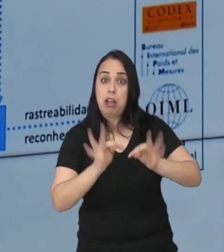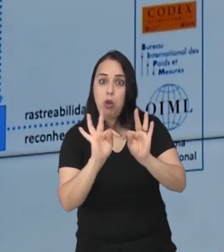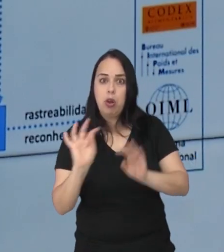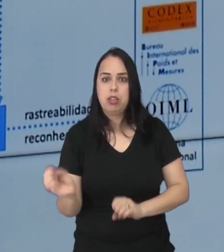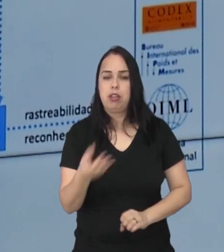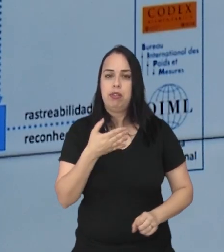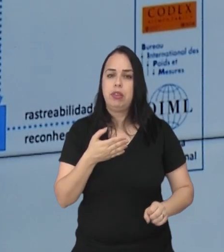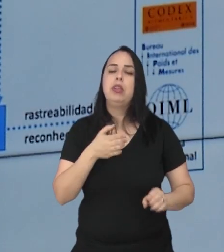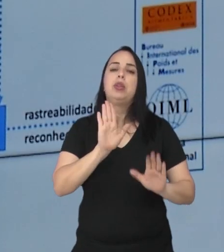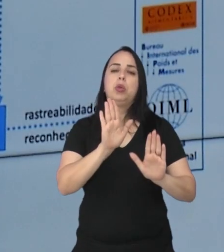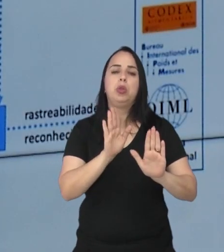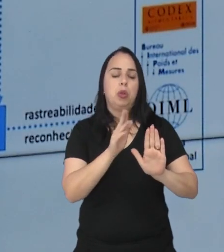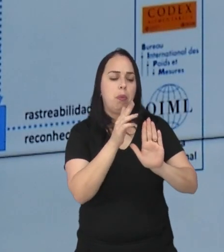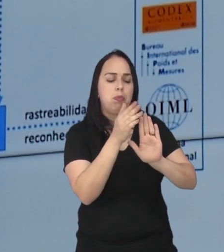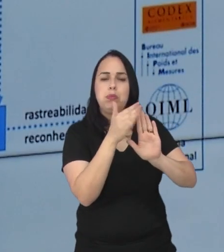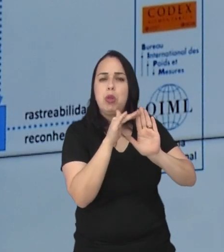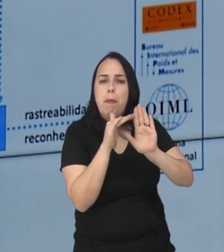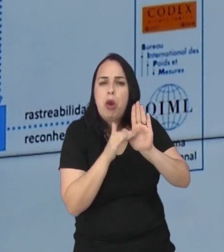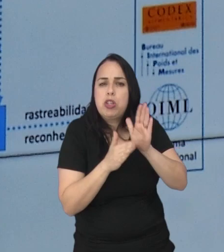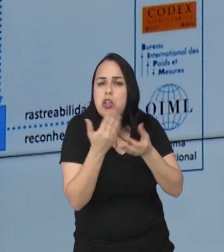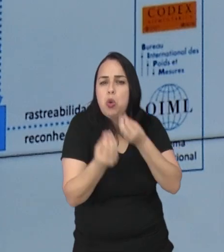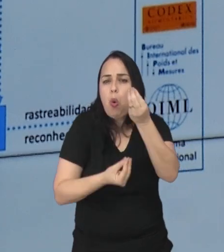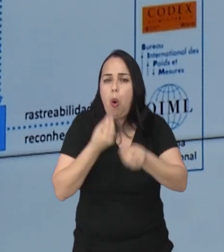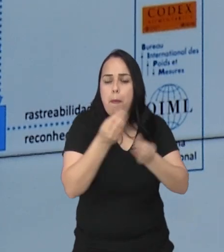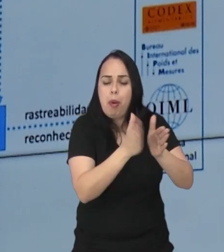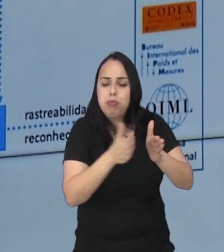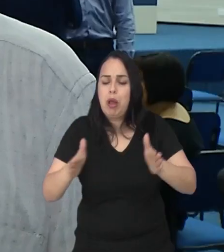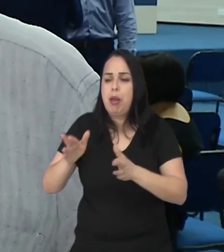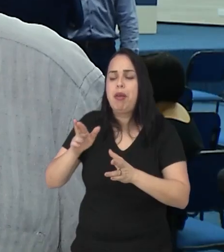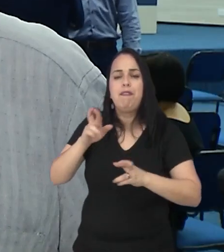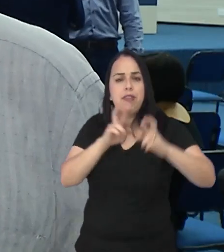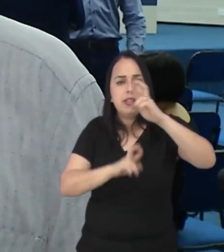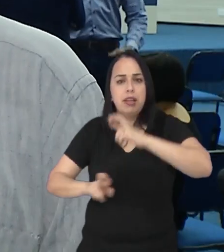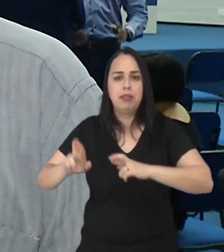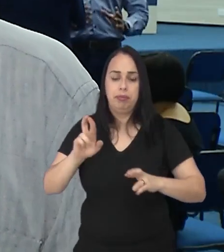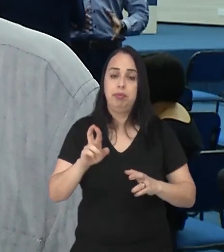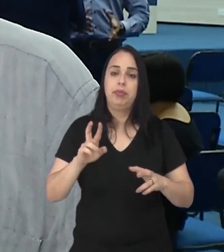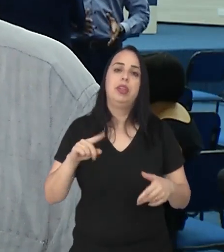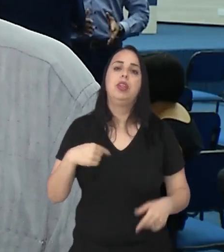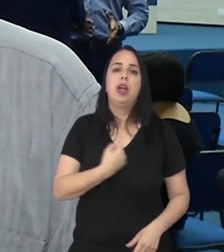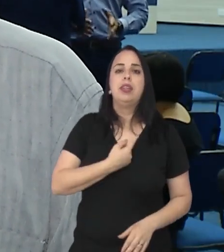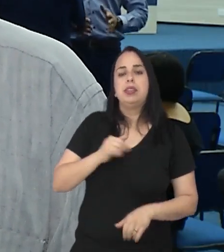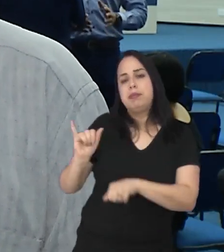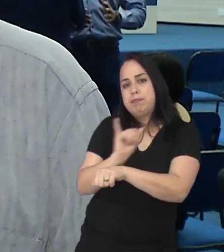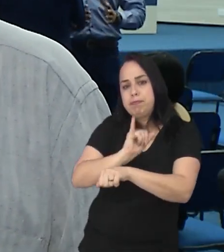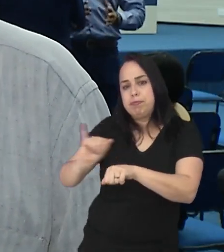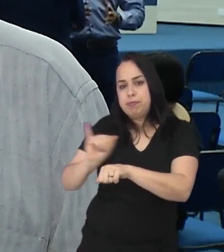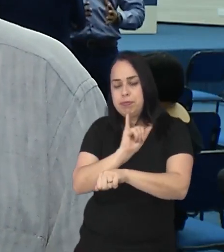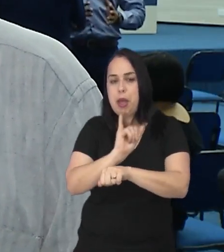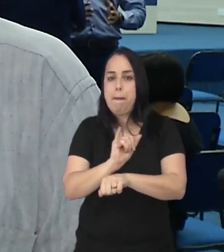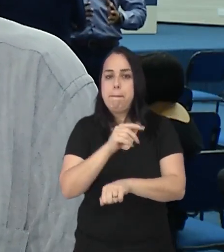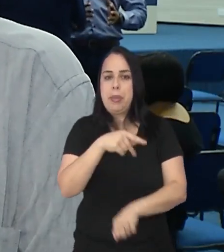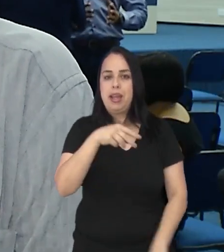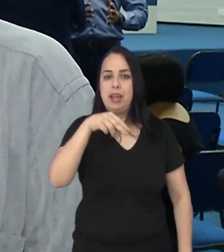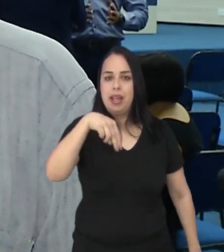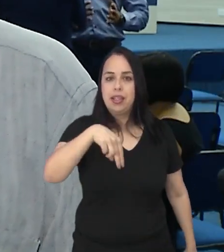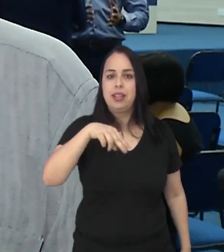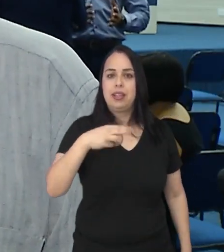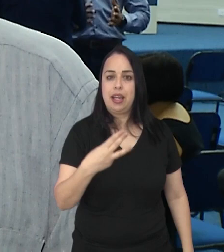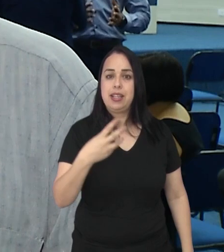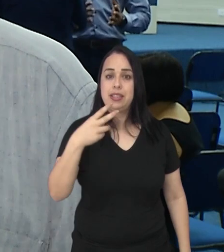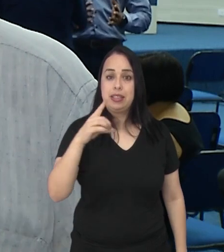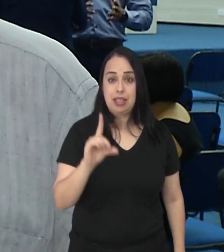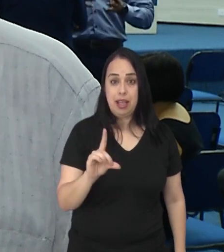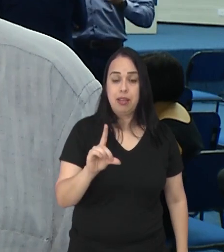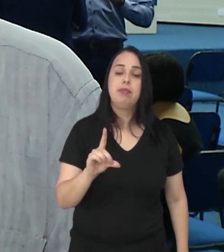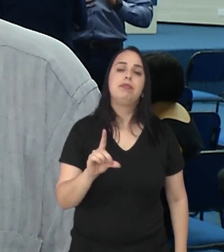novas tecnologias nos processos de fiscalização. Num grande planejamento estratégico, nós estamos chamando de IPEM 3D.